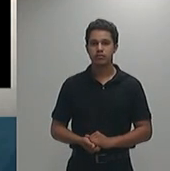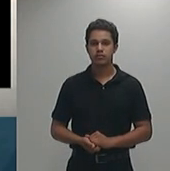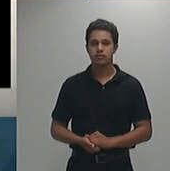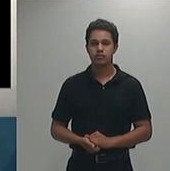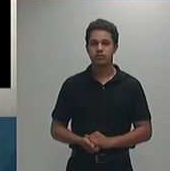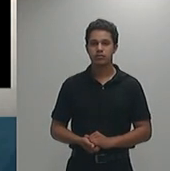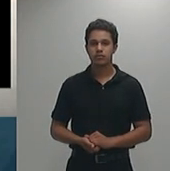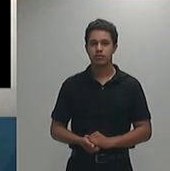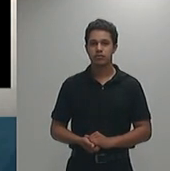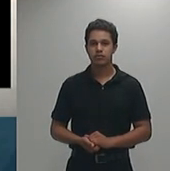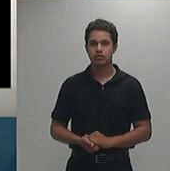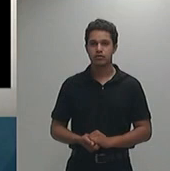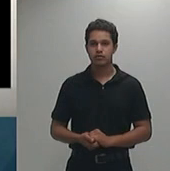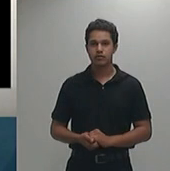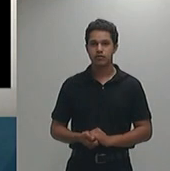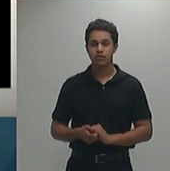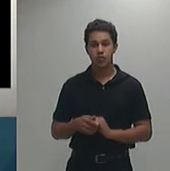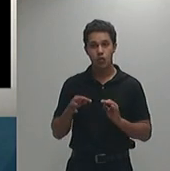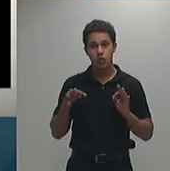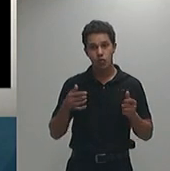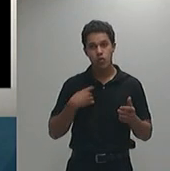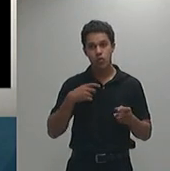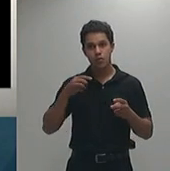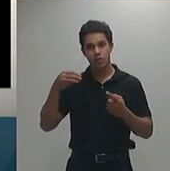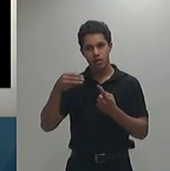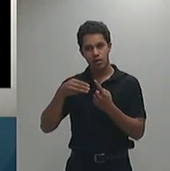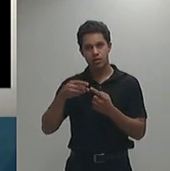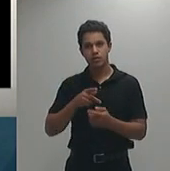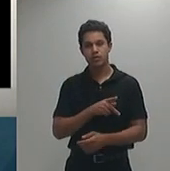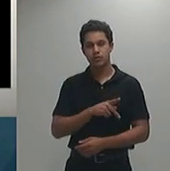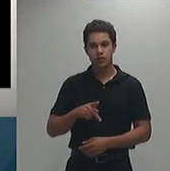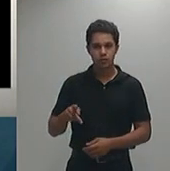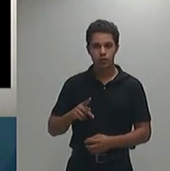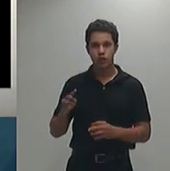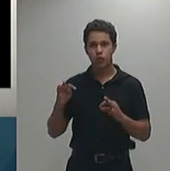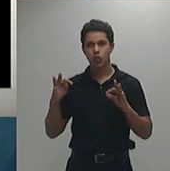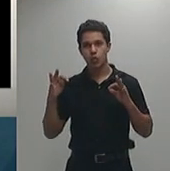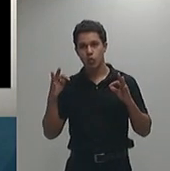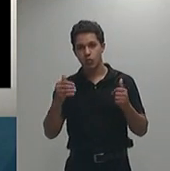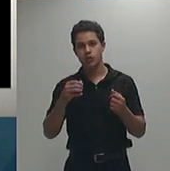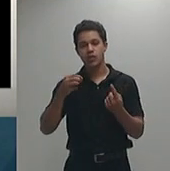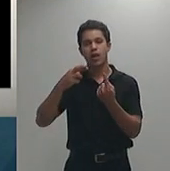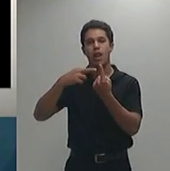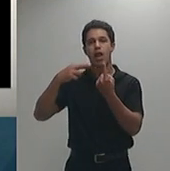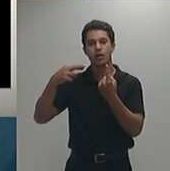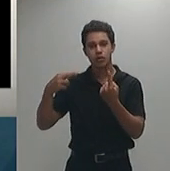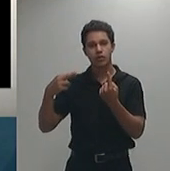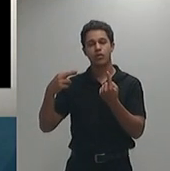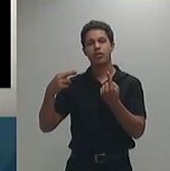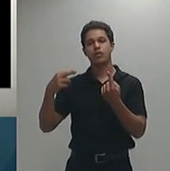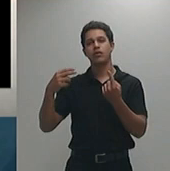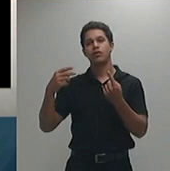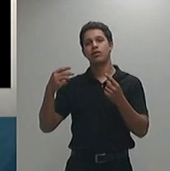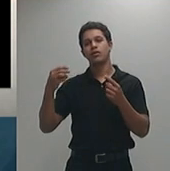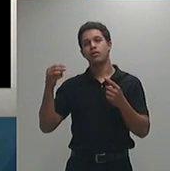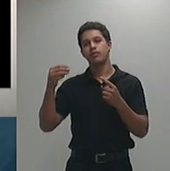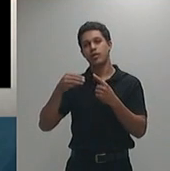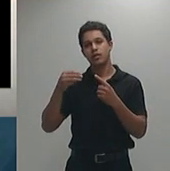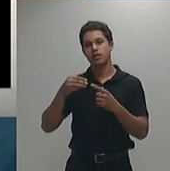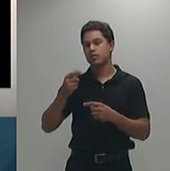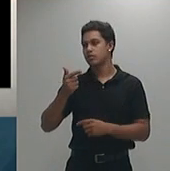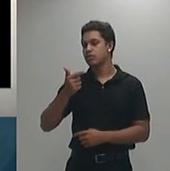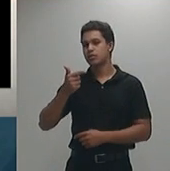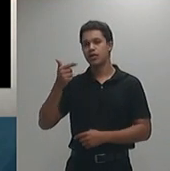a camisa do Senhor Ministro Presidente sentidos família da tua infecções minhas componentes da segunda